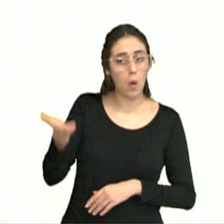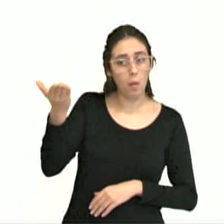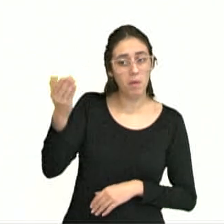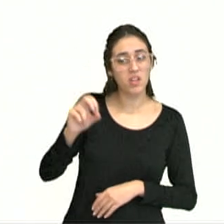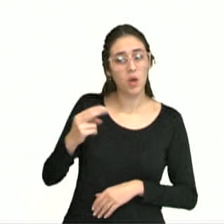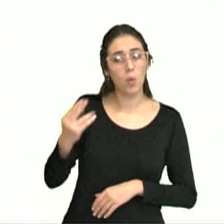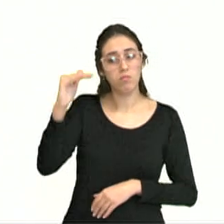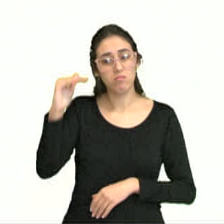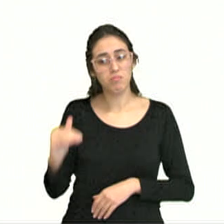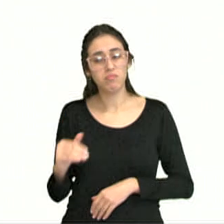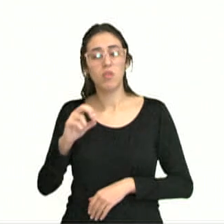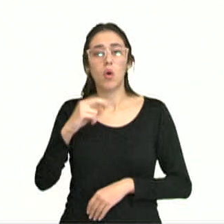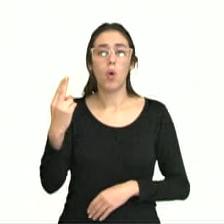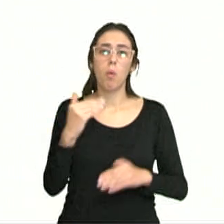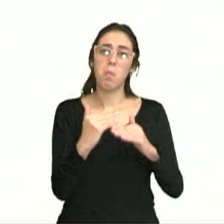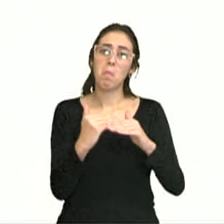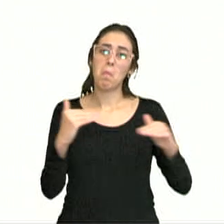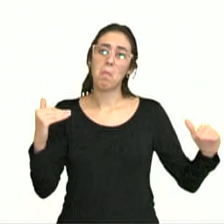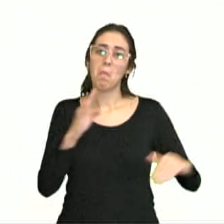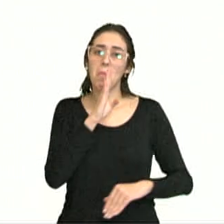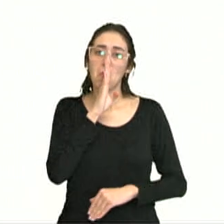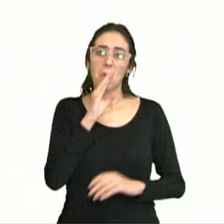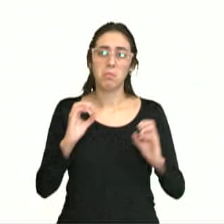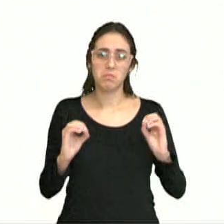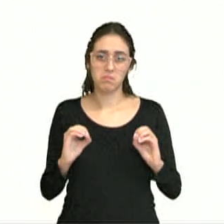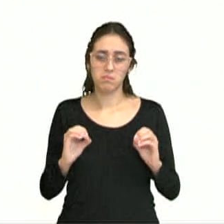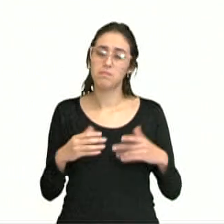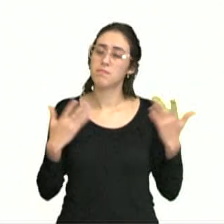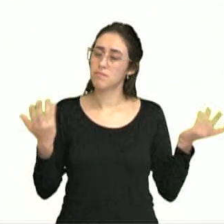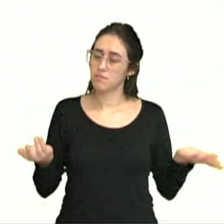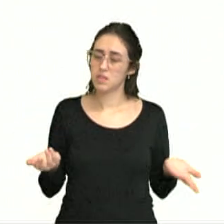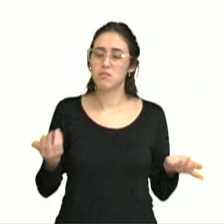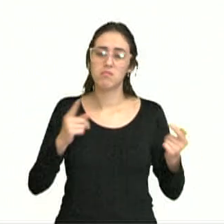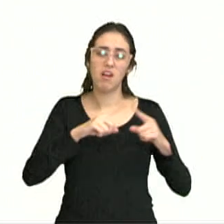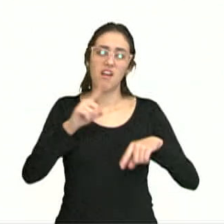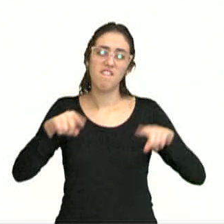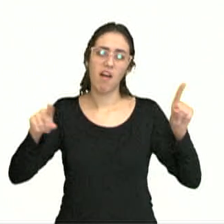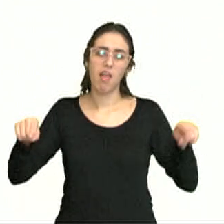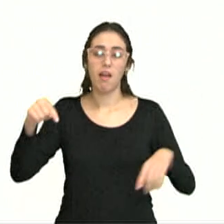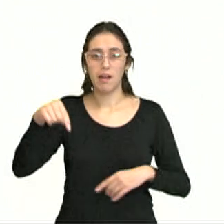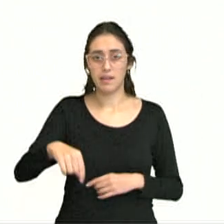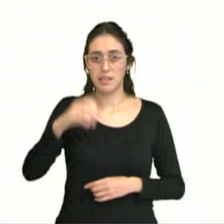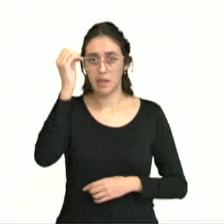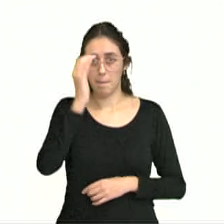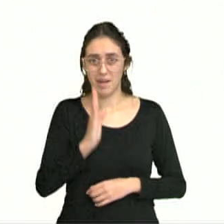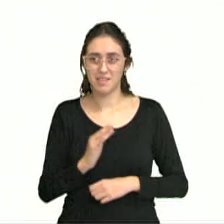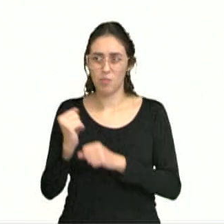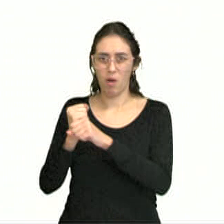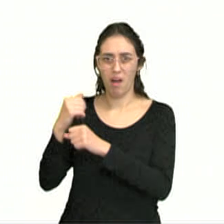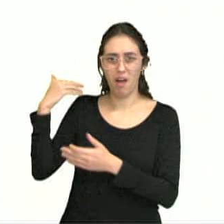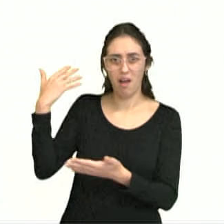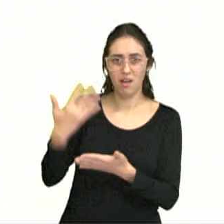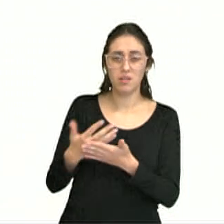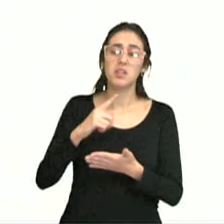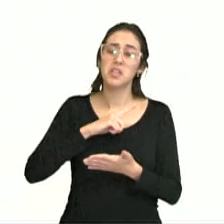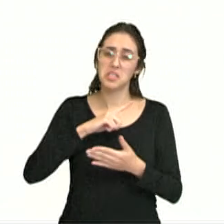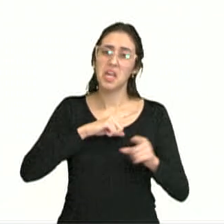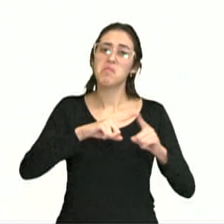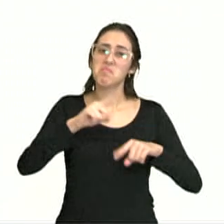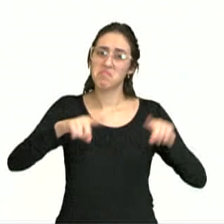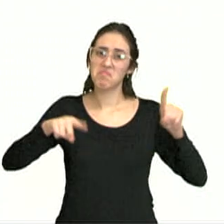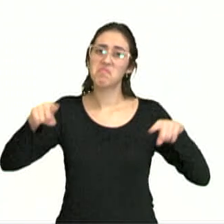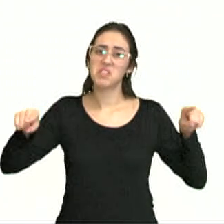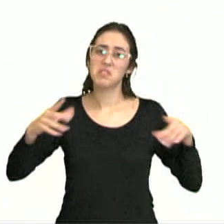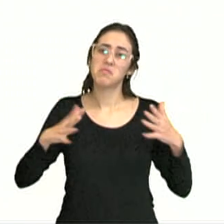de estabilidade ou até mesmo de queda. Então essas taxas vão variar. No Brasil, nos últimos anos, ainda tem variado abaixo